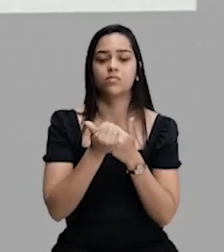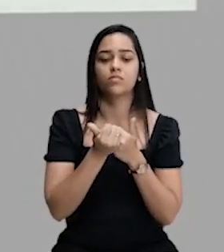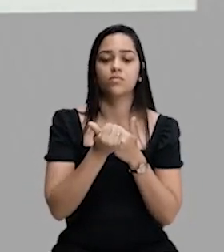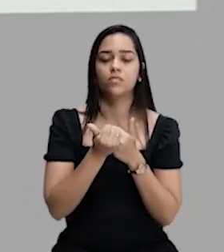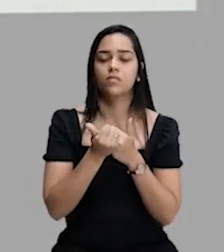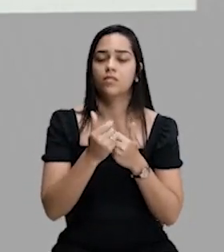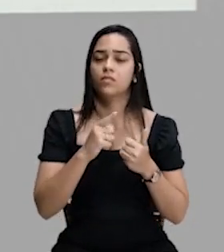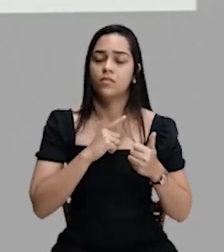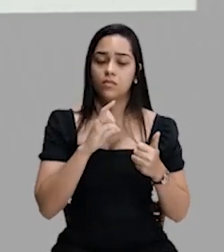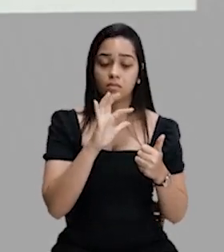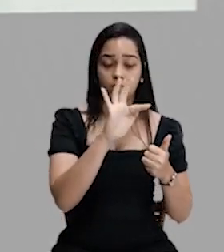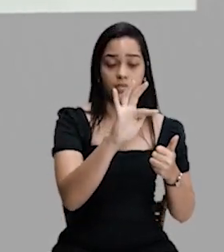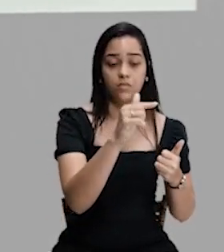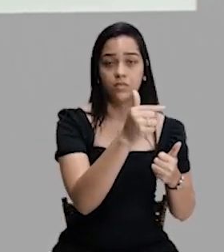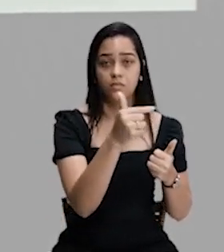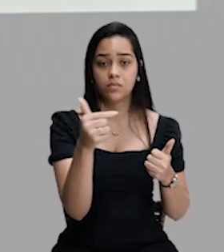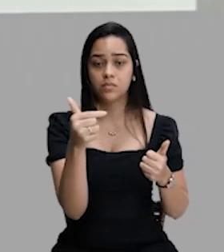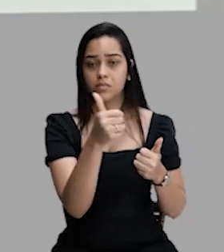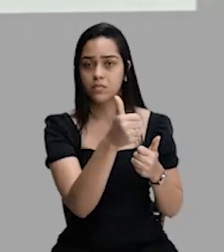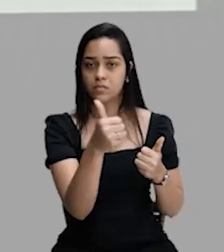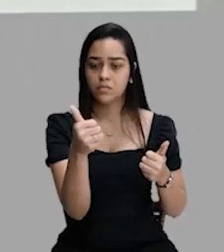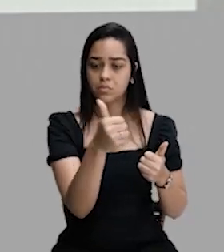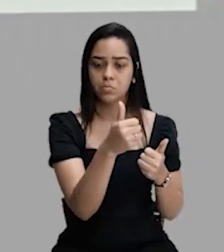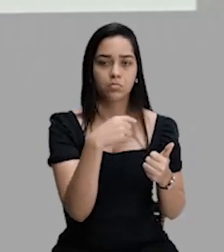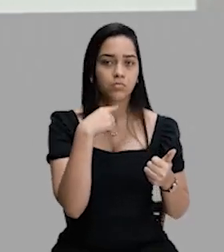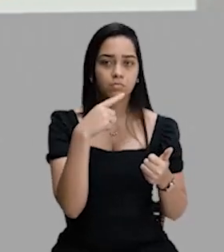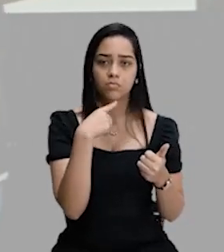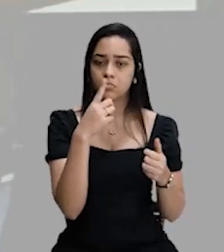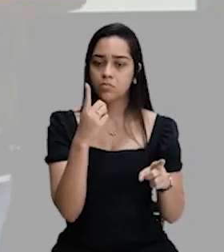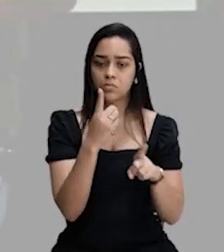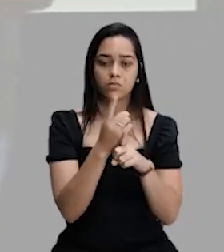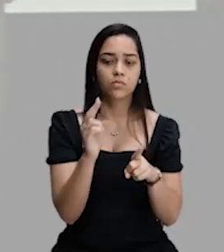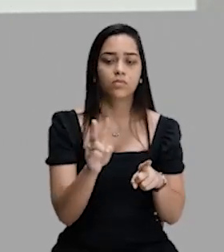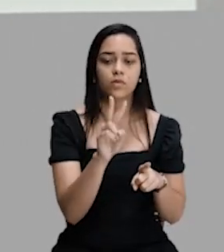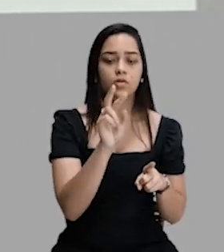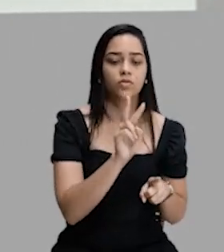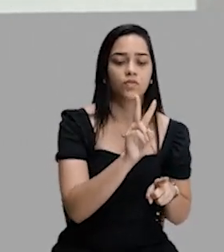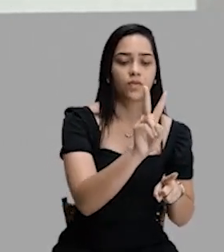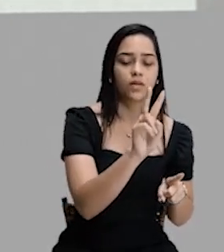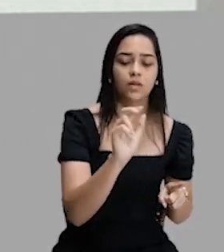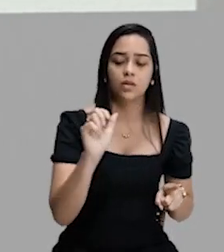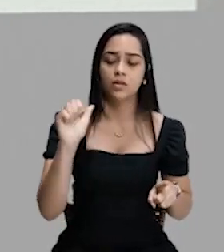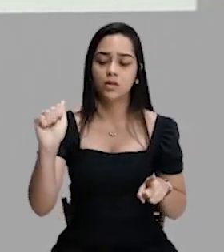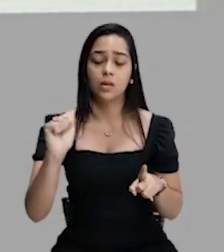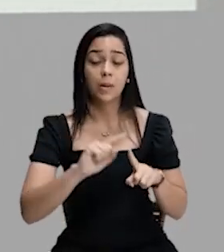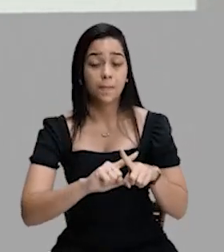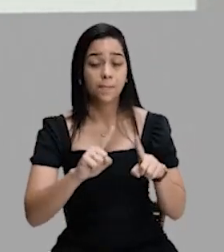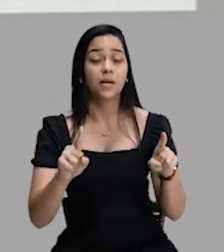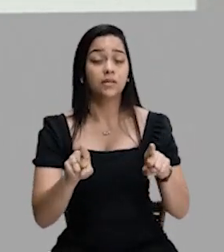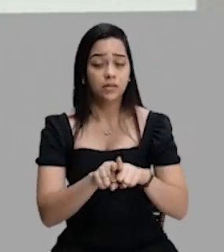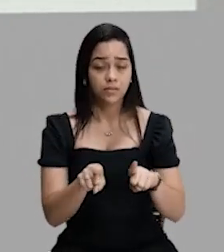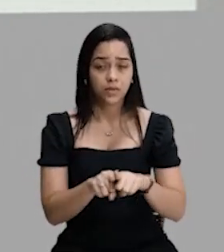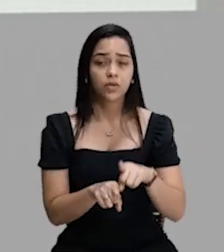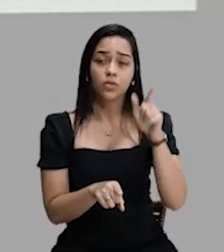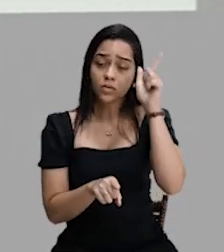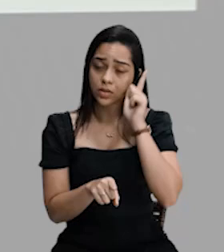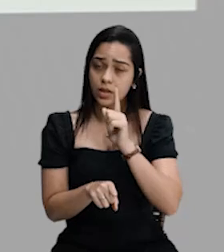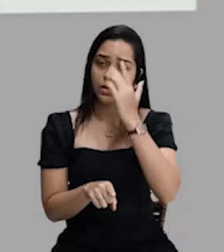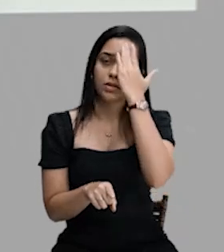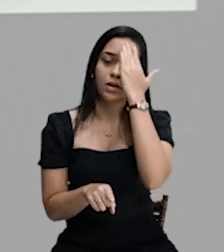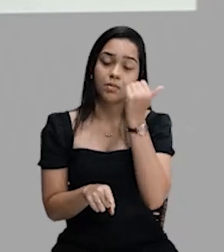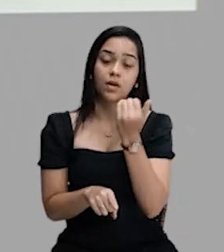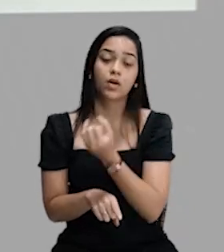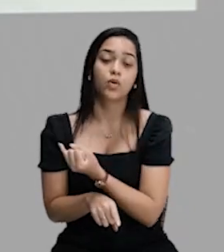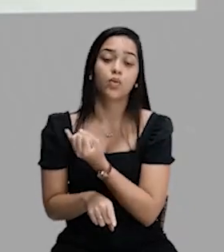esse f por 11 eu não vou conseguir encontrar o valor de vez de a galera mas eu acho que a gente consegue saber